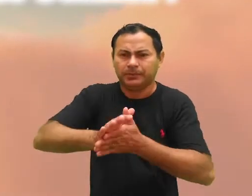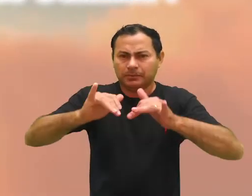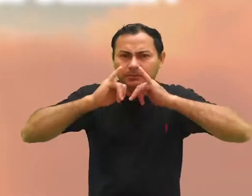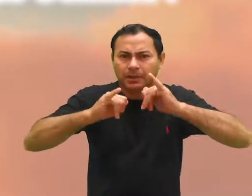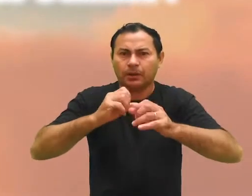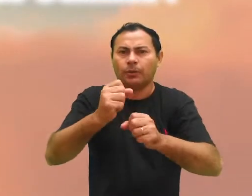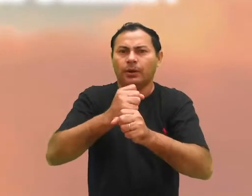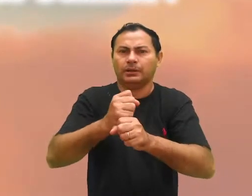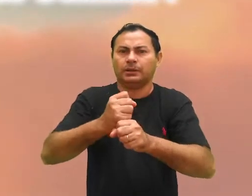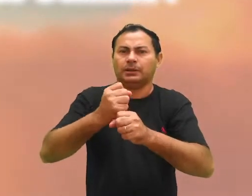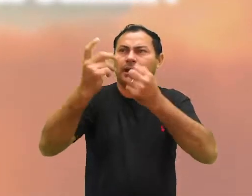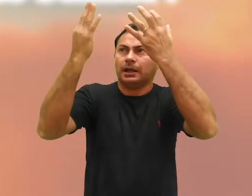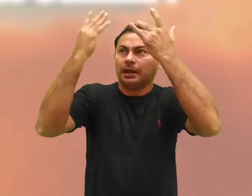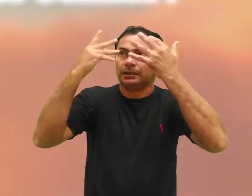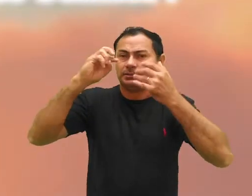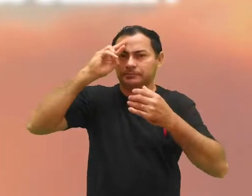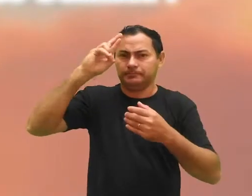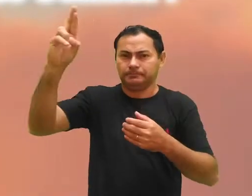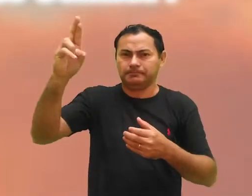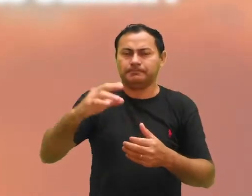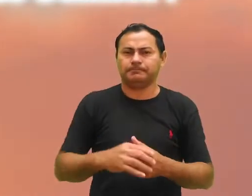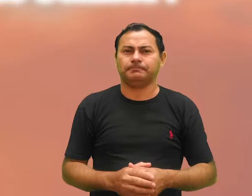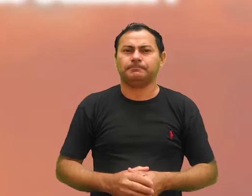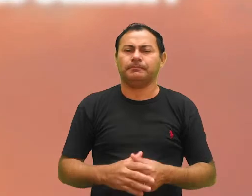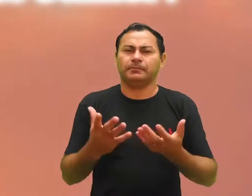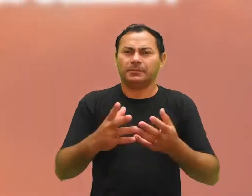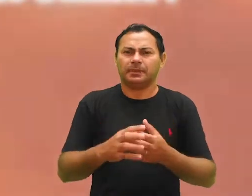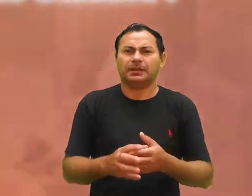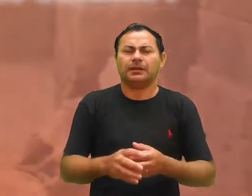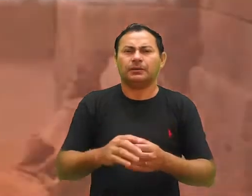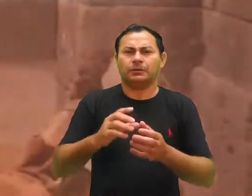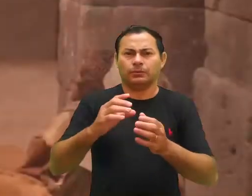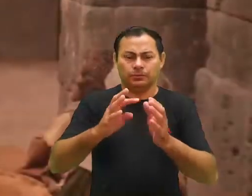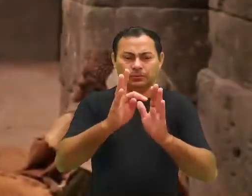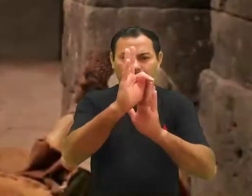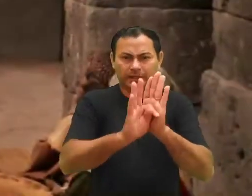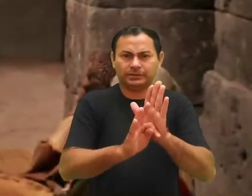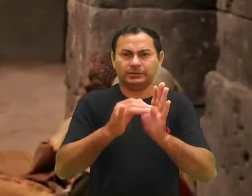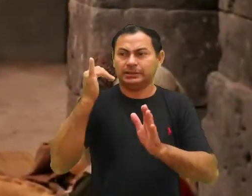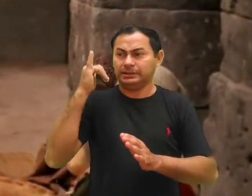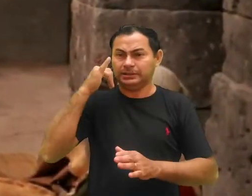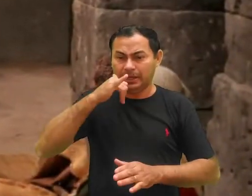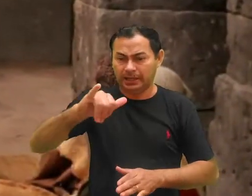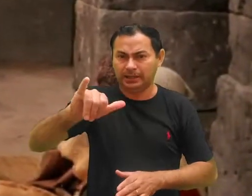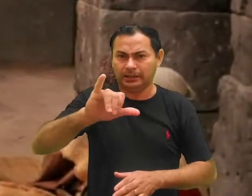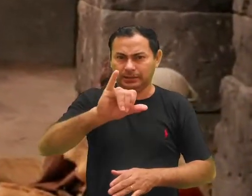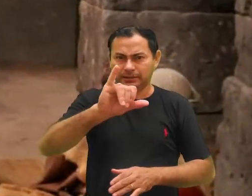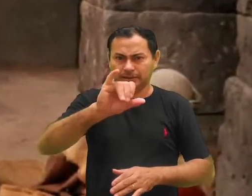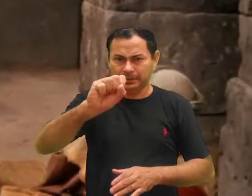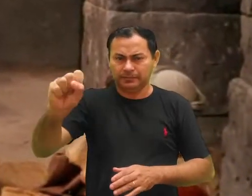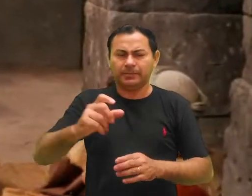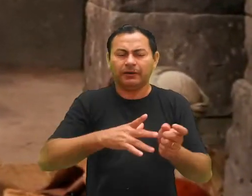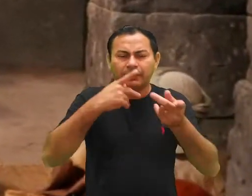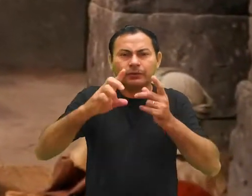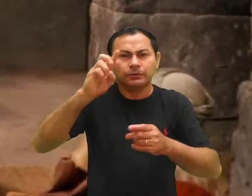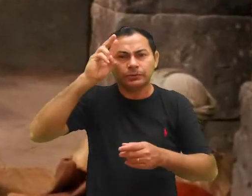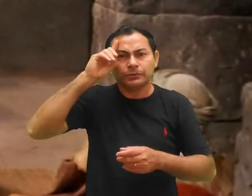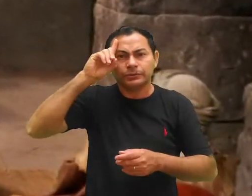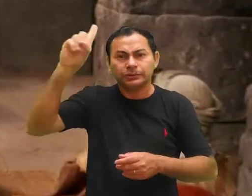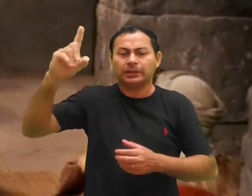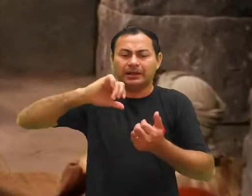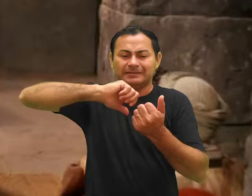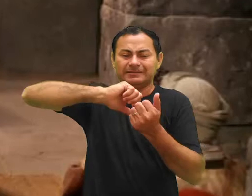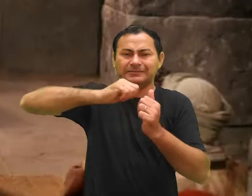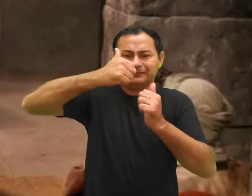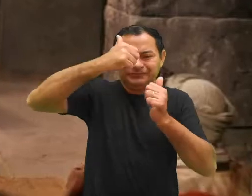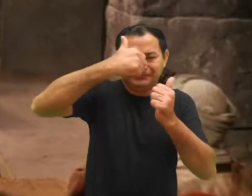oprimidos e proclamar o ano da graça do Senhor. Esse texto de Isaías continua dizendo assim, e o dia da